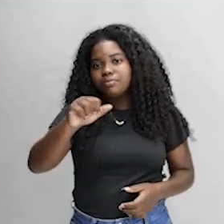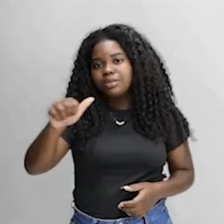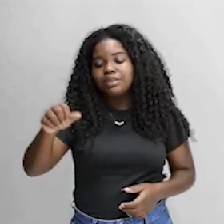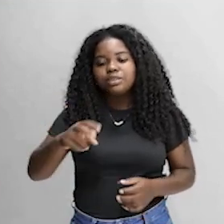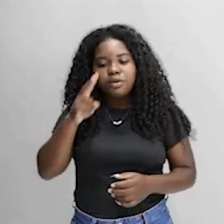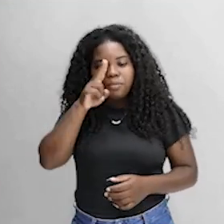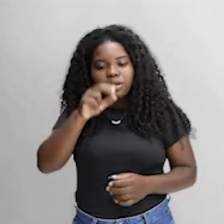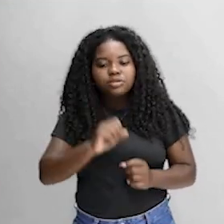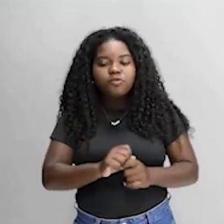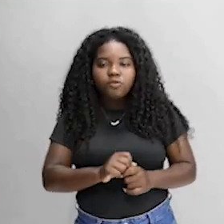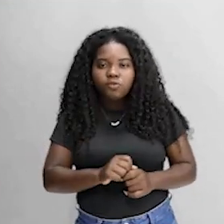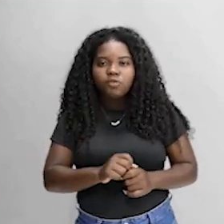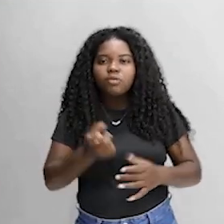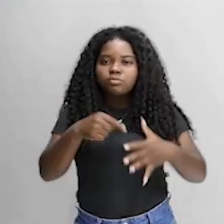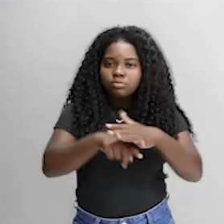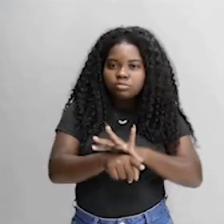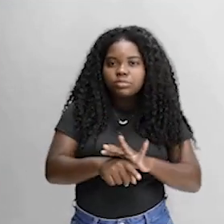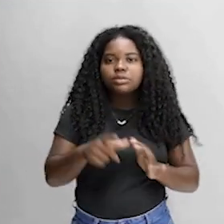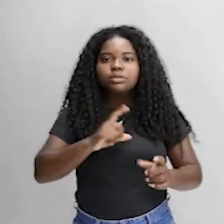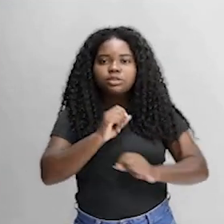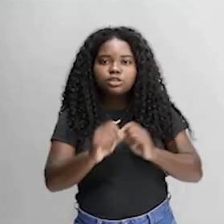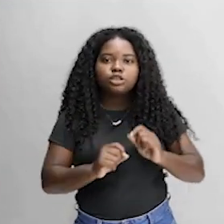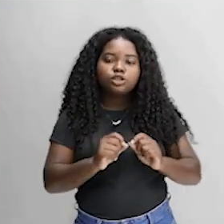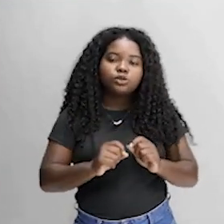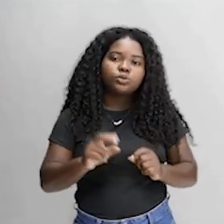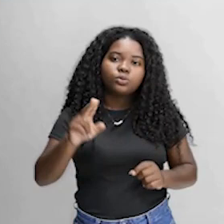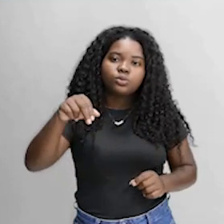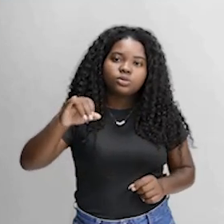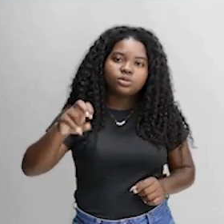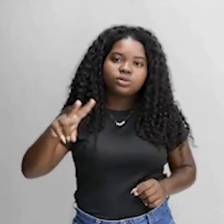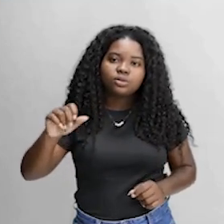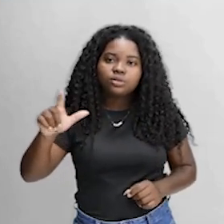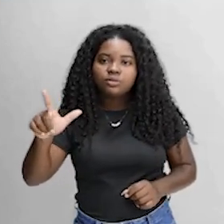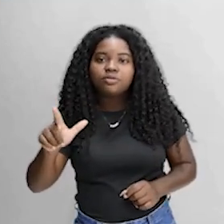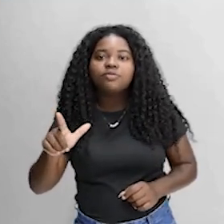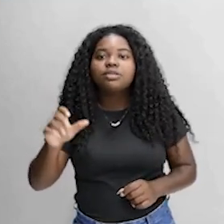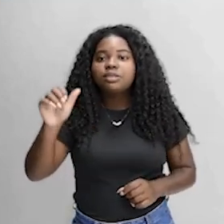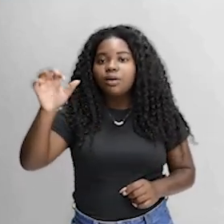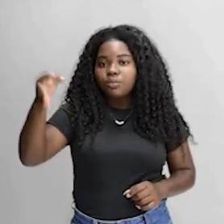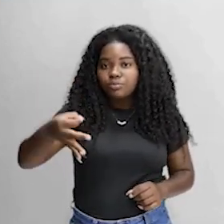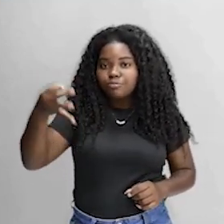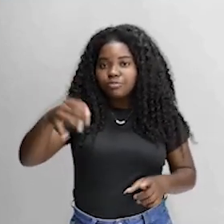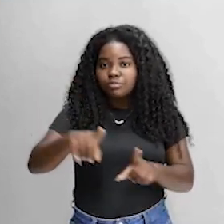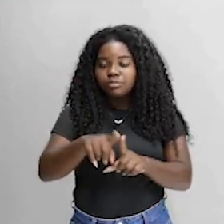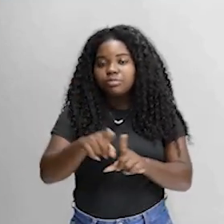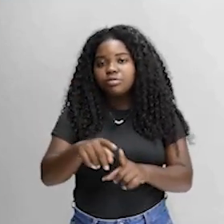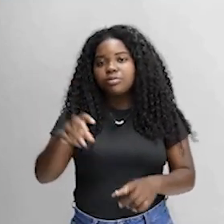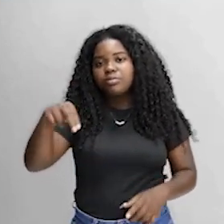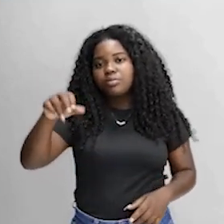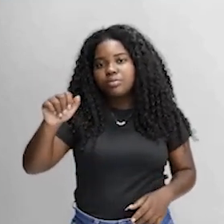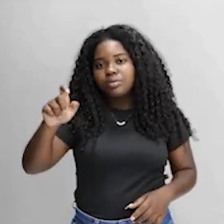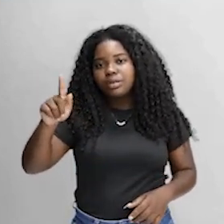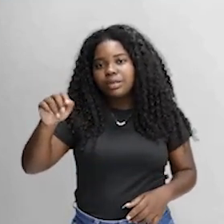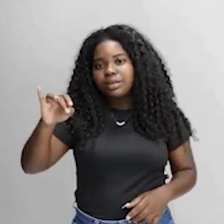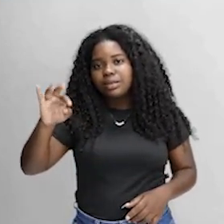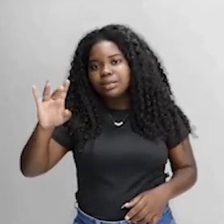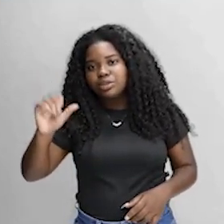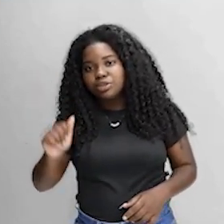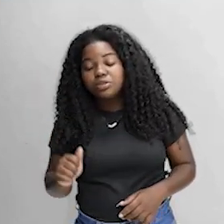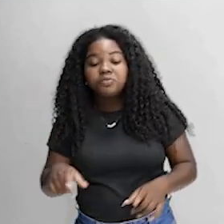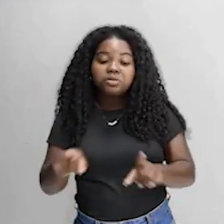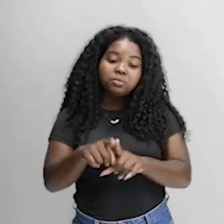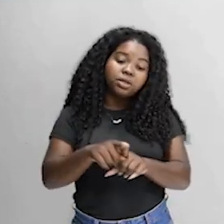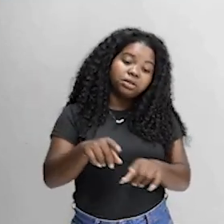tenho proposição universal afirmativa, proposição universal negativa. Proposição